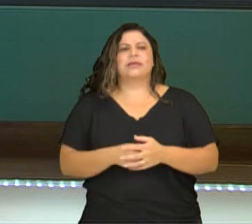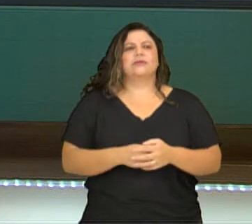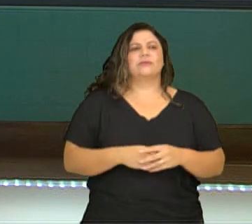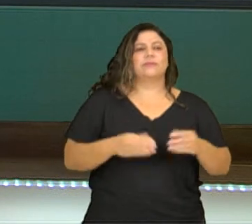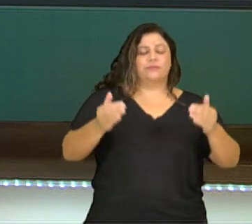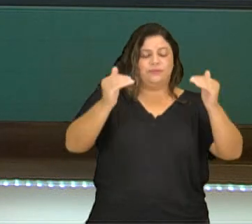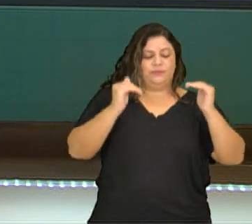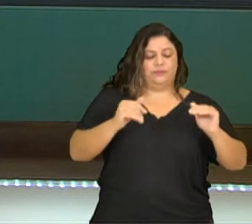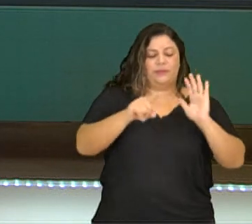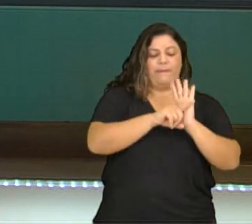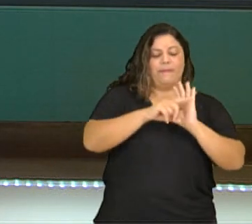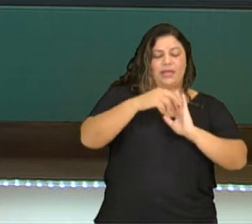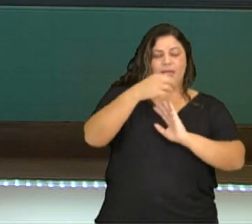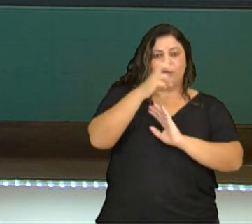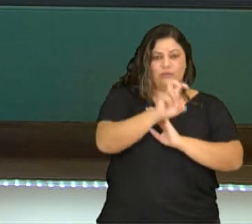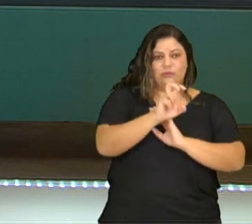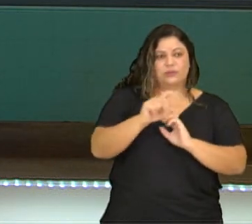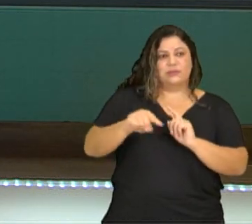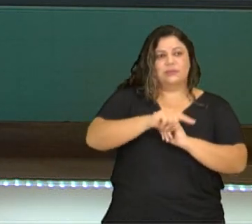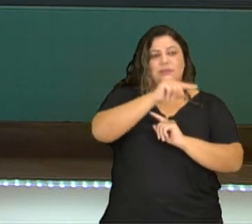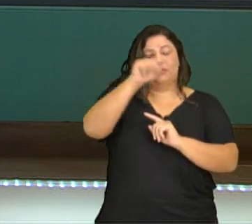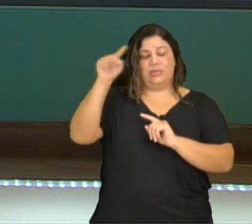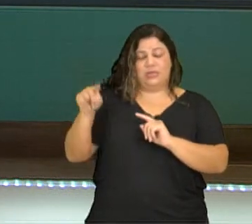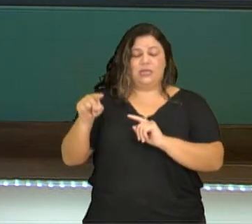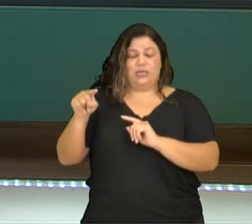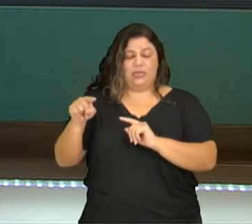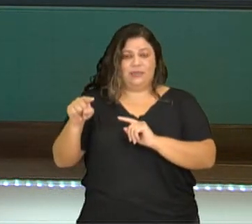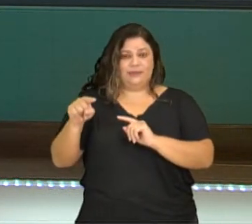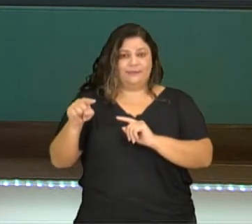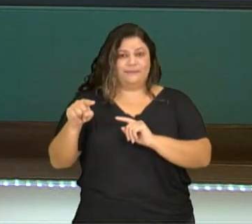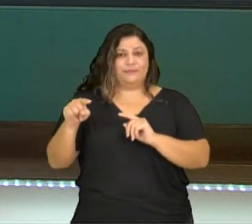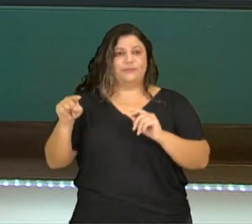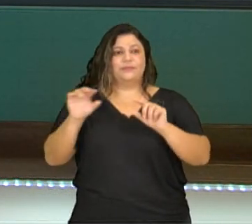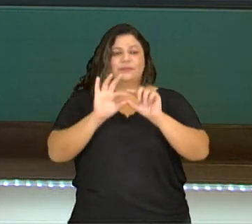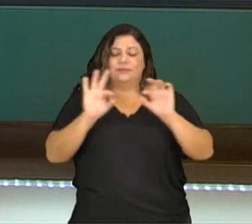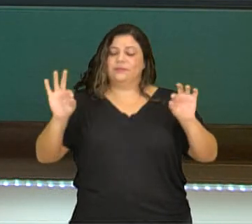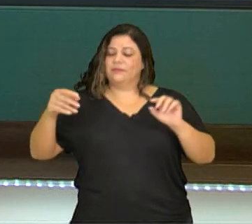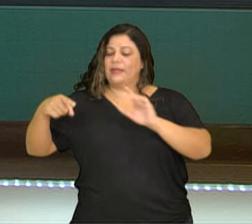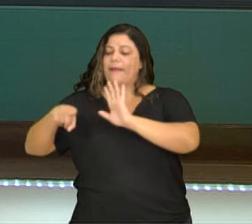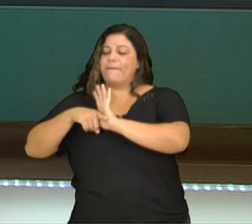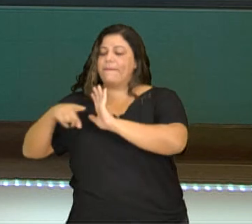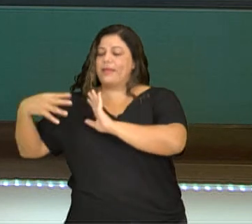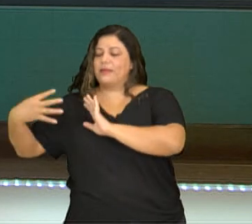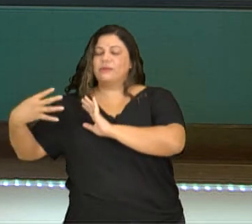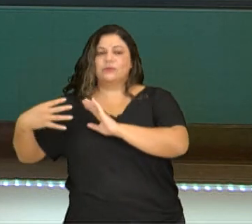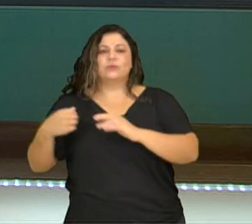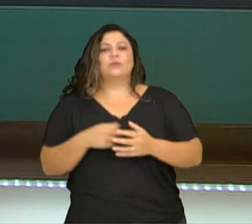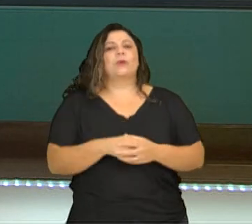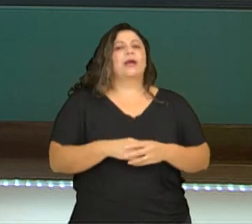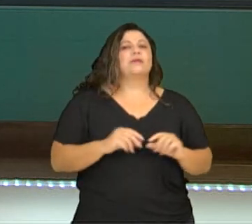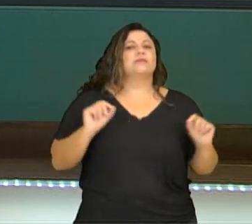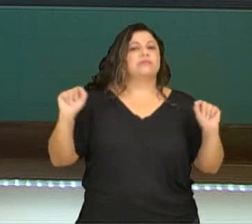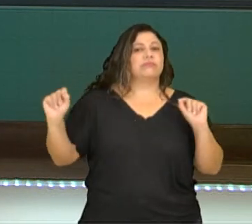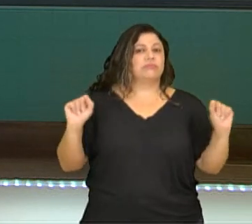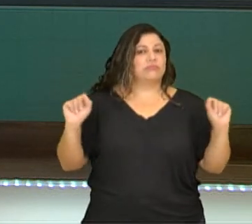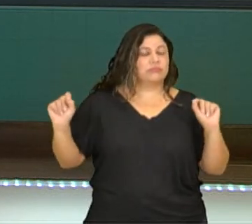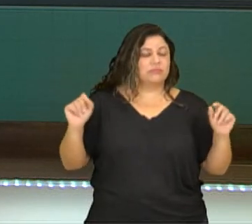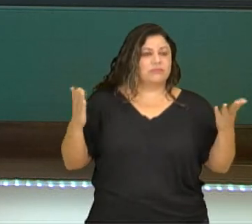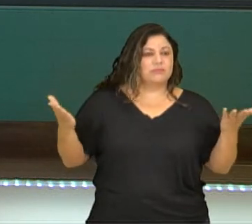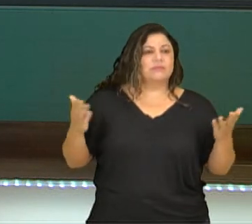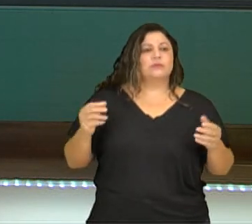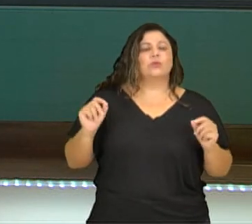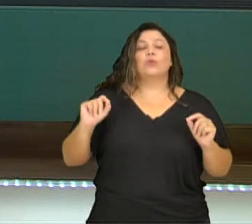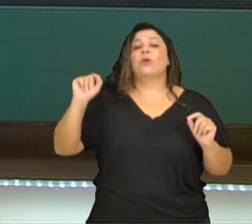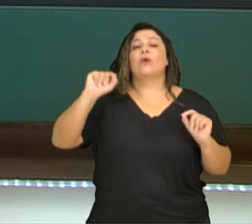5, ele está bem mais longe do que o menos 4 com relação ao zero. Então o